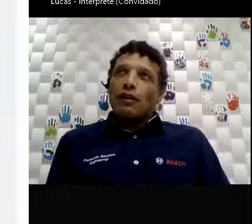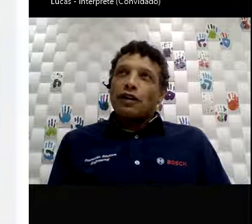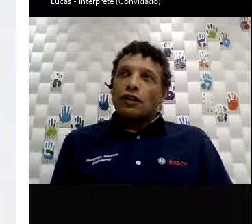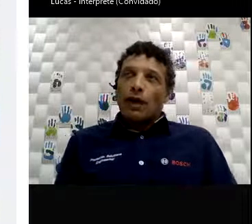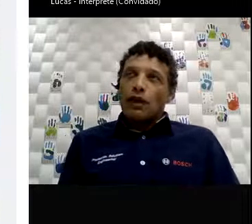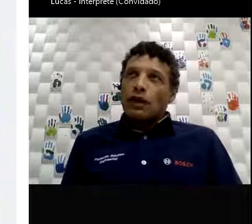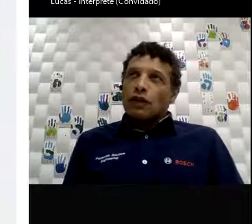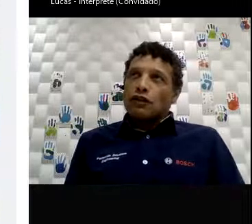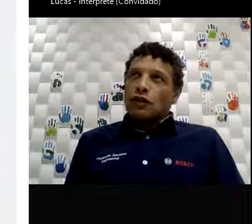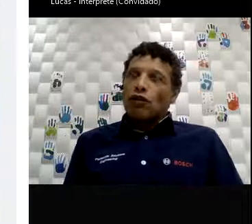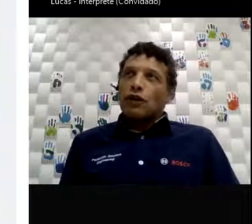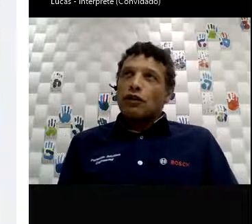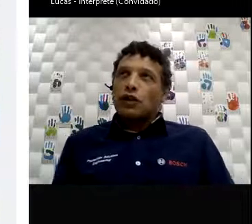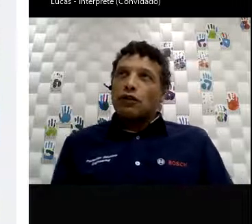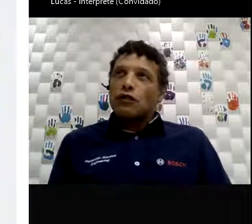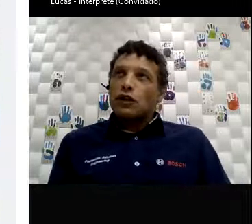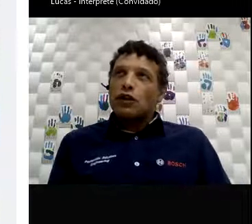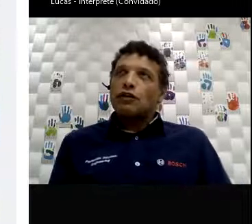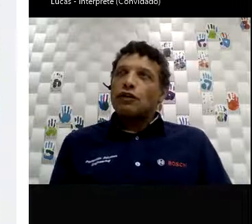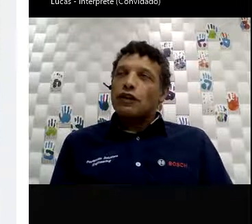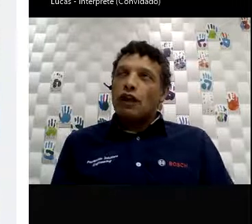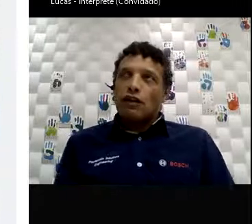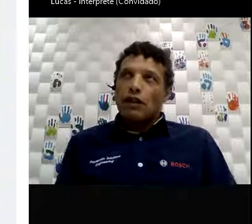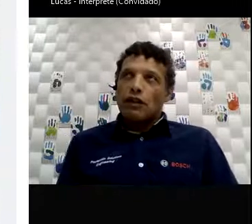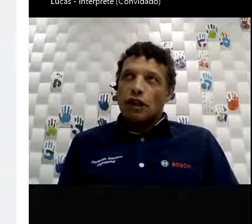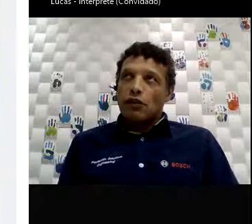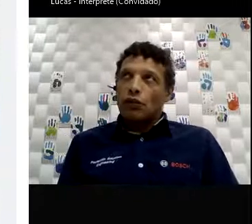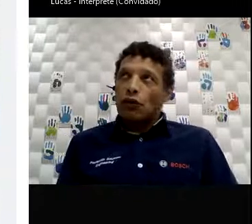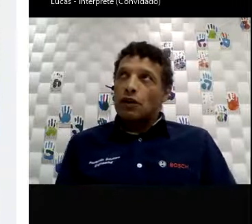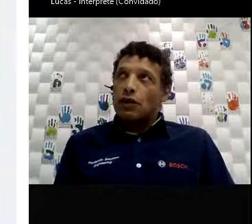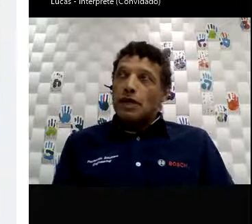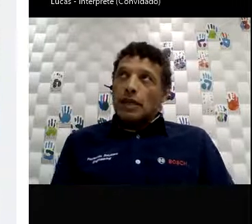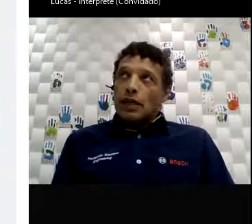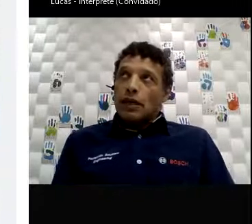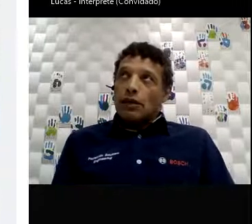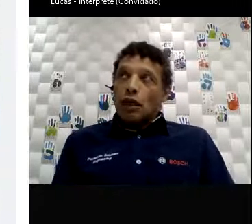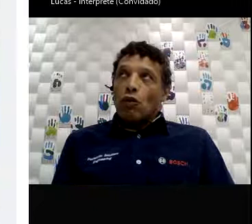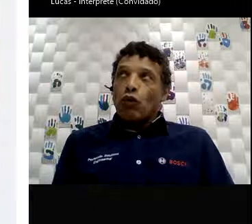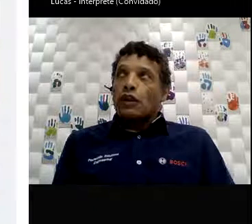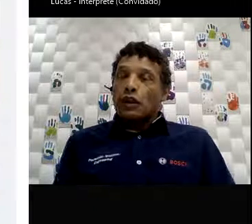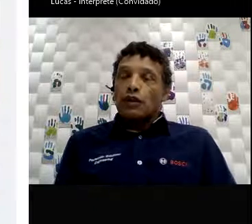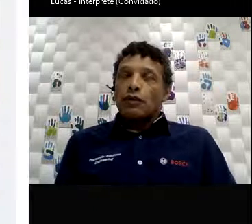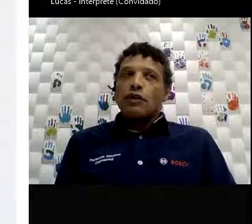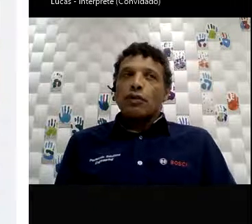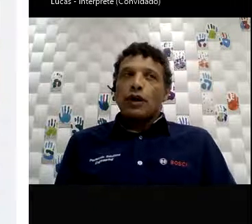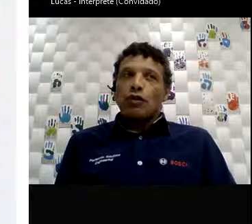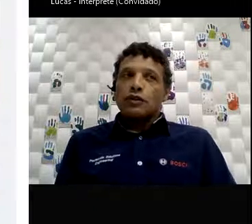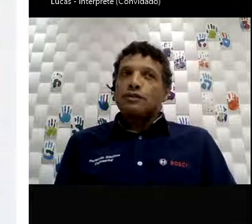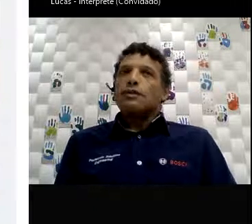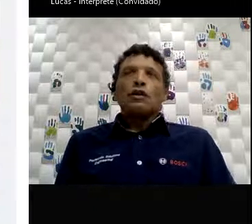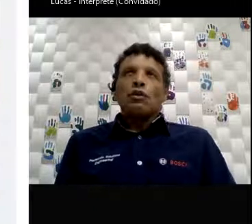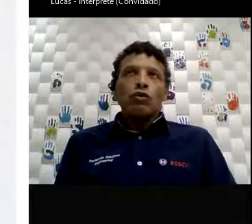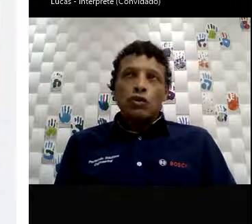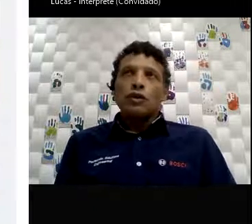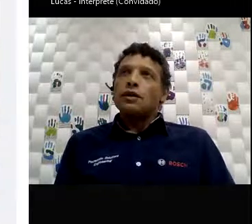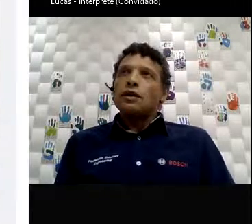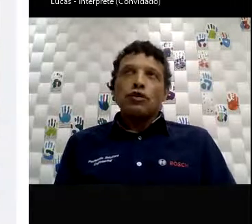Eu já estou participando uns 5 ou 6 vezes aí do programa, e tenho muito interesse em participar na